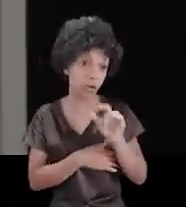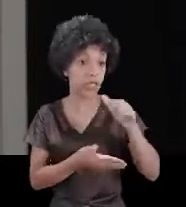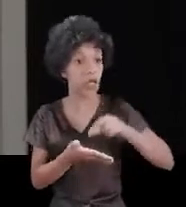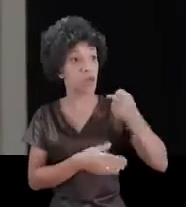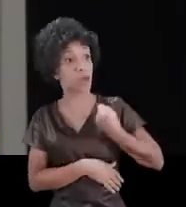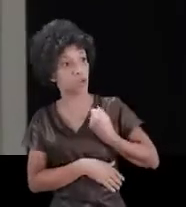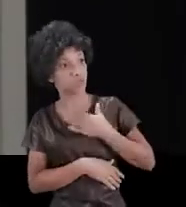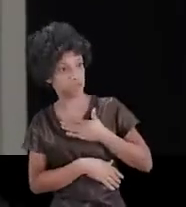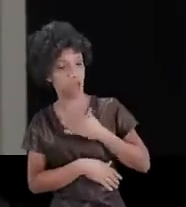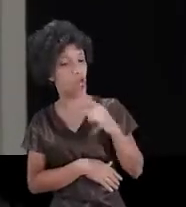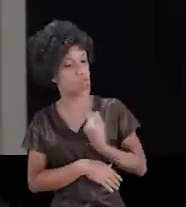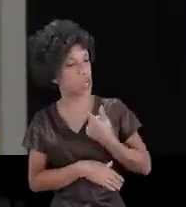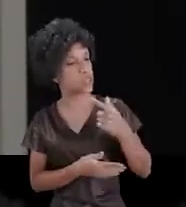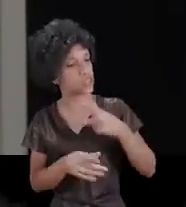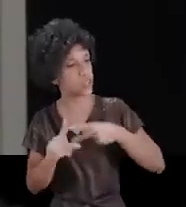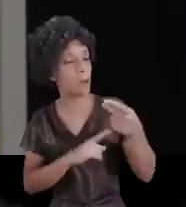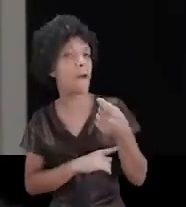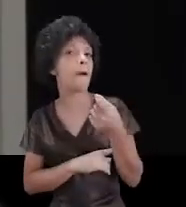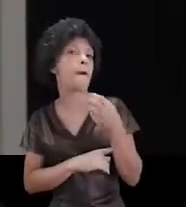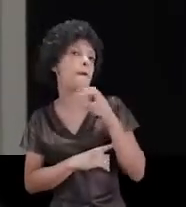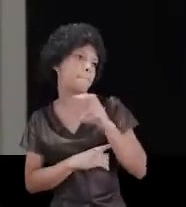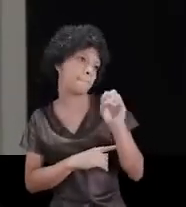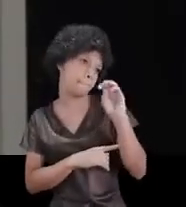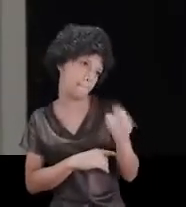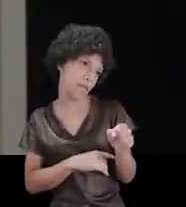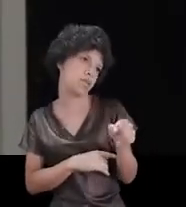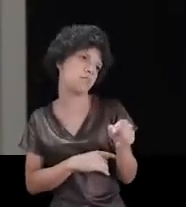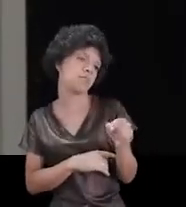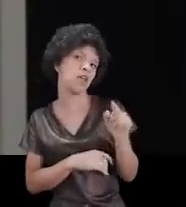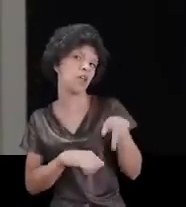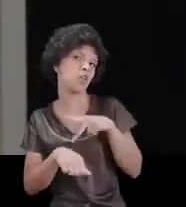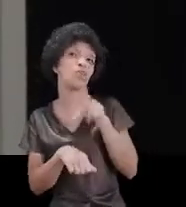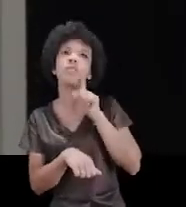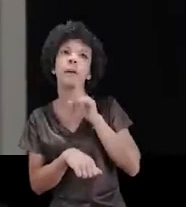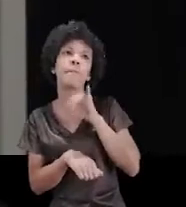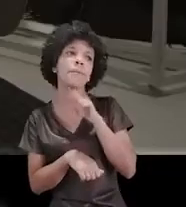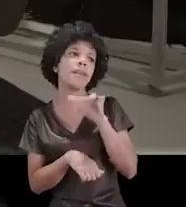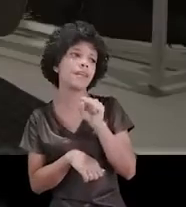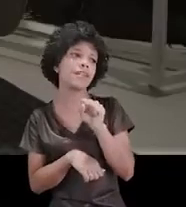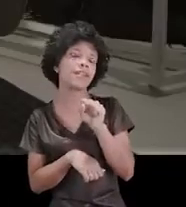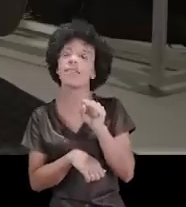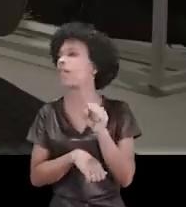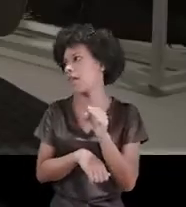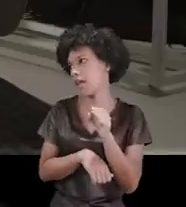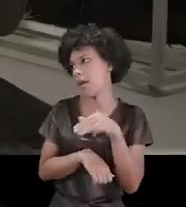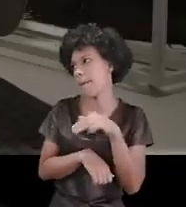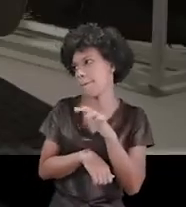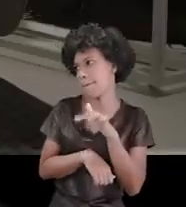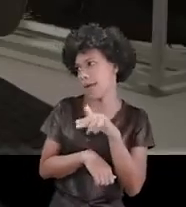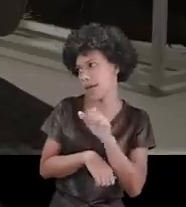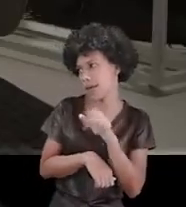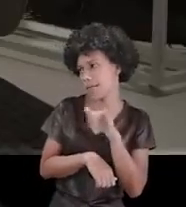números nós ganhamos meio milhão na mega milhas dos Estados Unidos número de Dólares